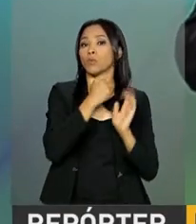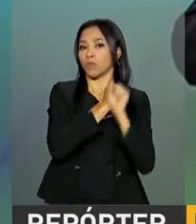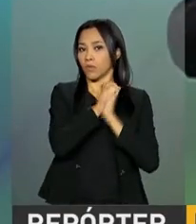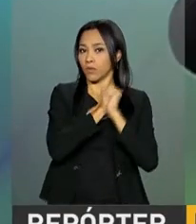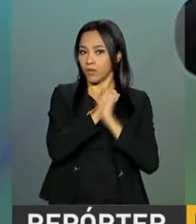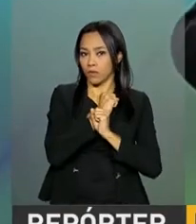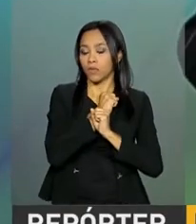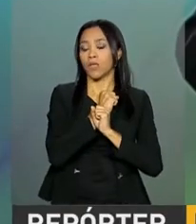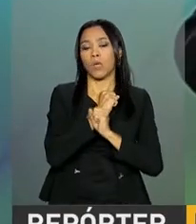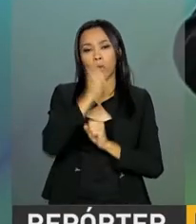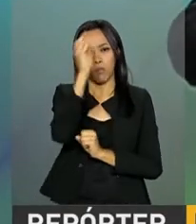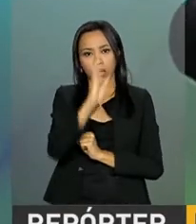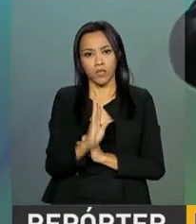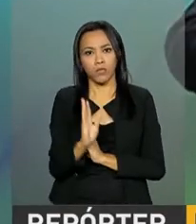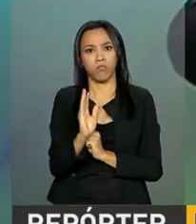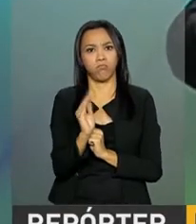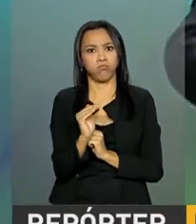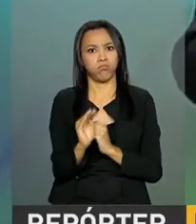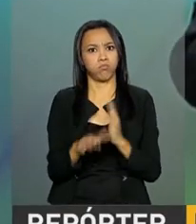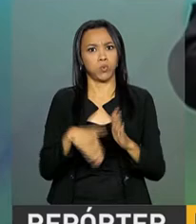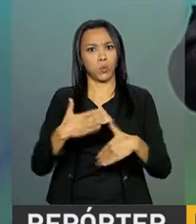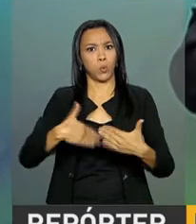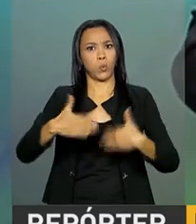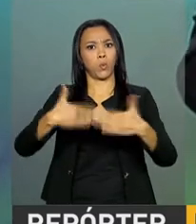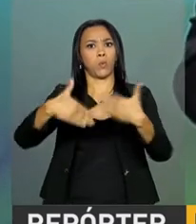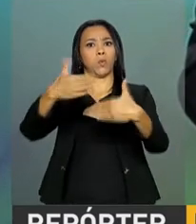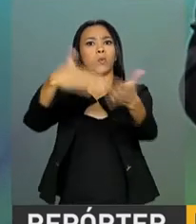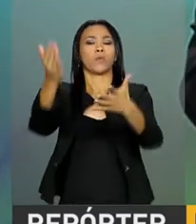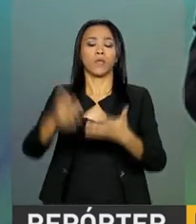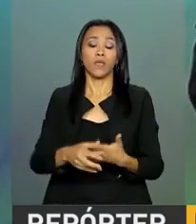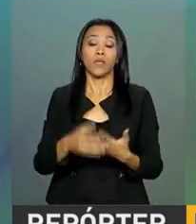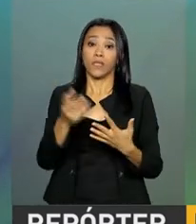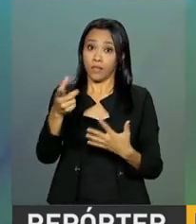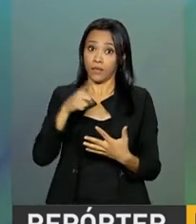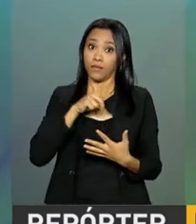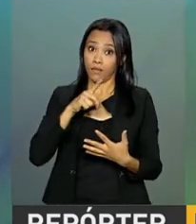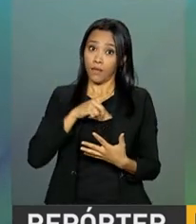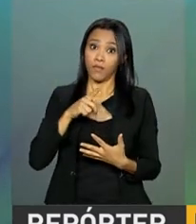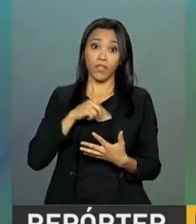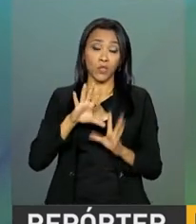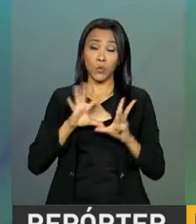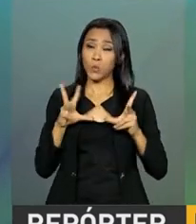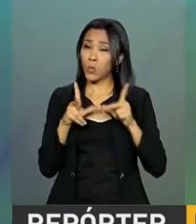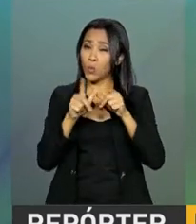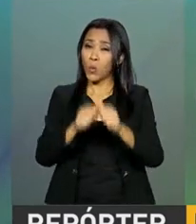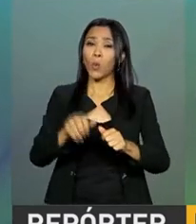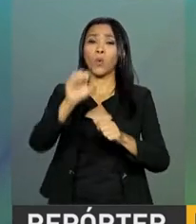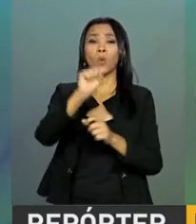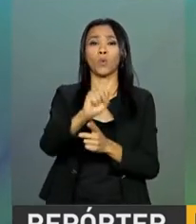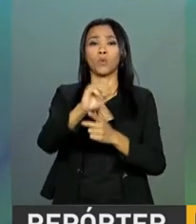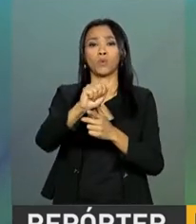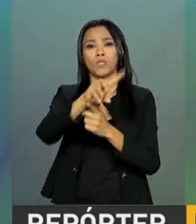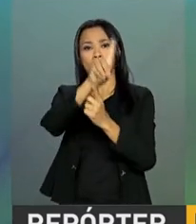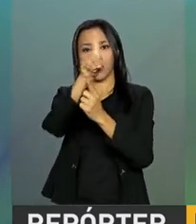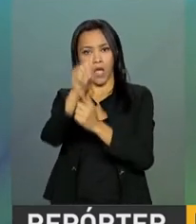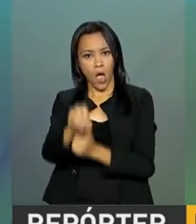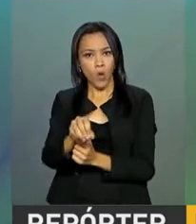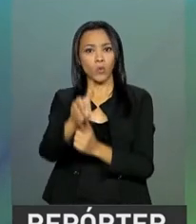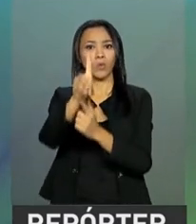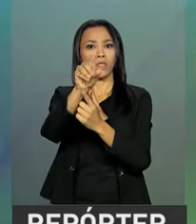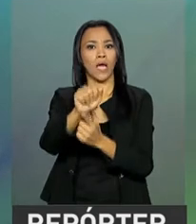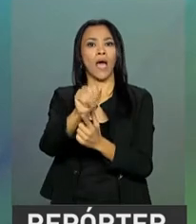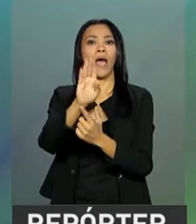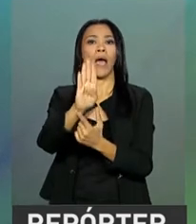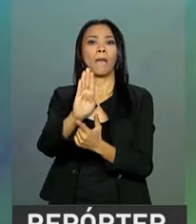cresceu muito e ocupam um espaço a ponto de dizer que todo o saldo da balança comercial que temos hoje vêm da agricultura